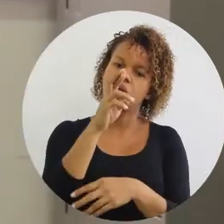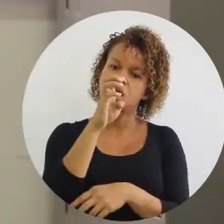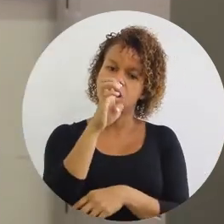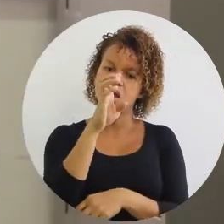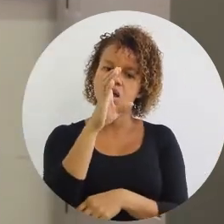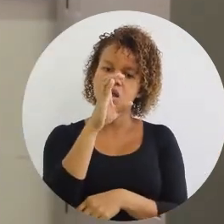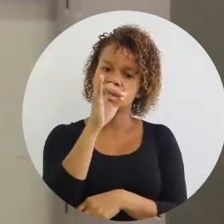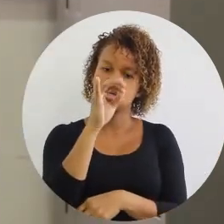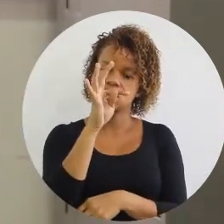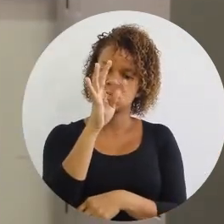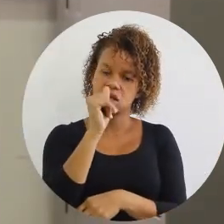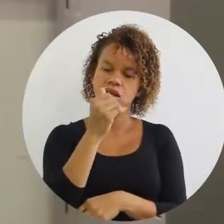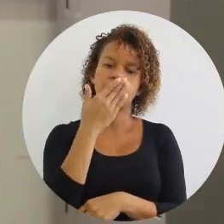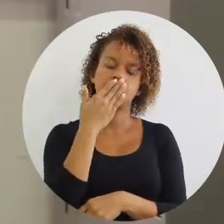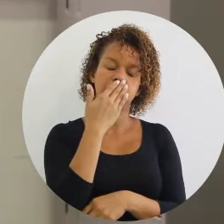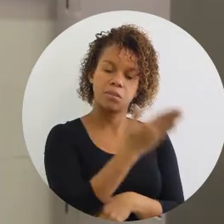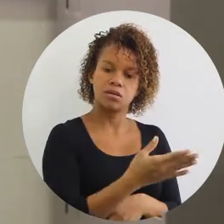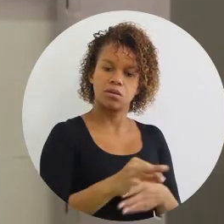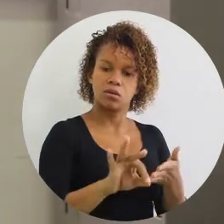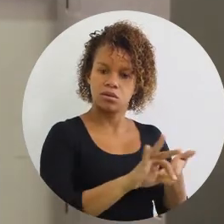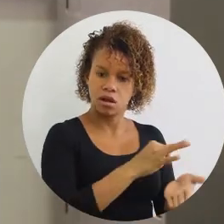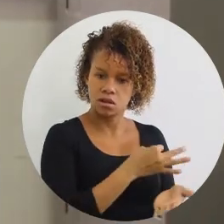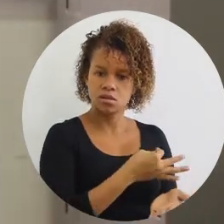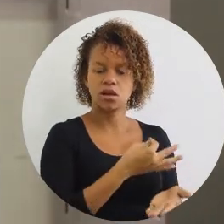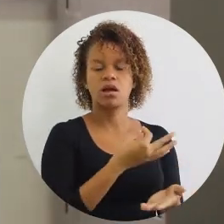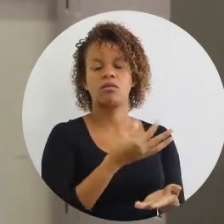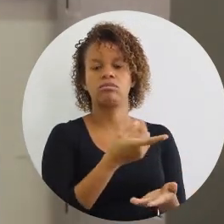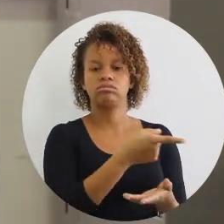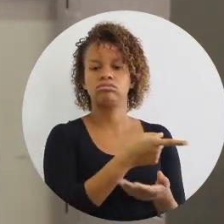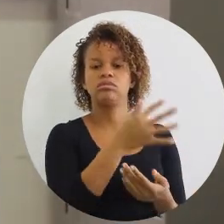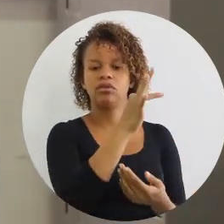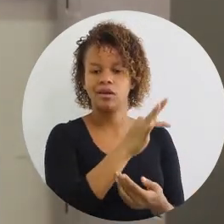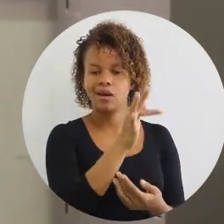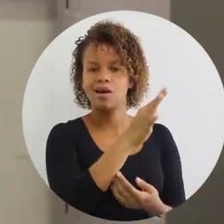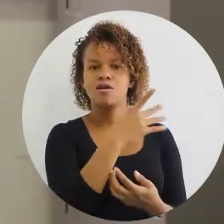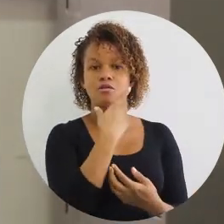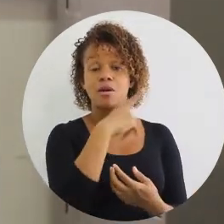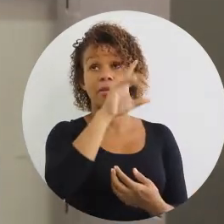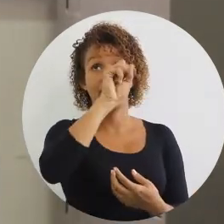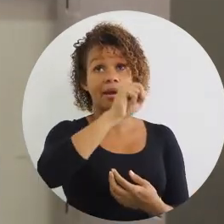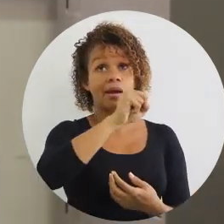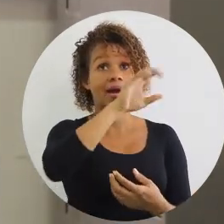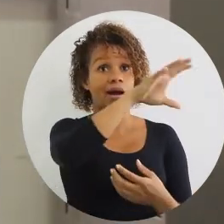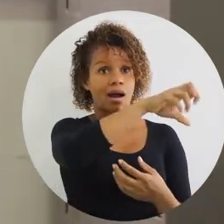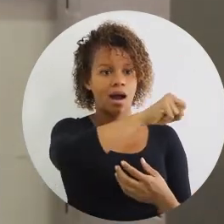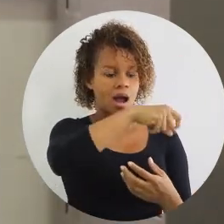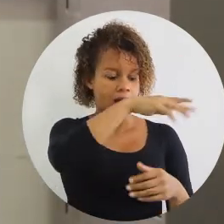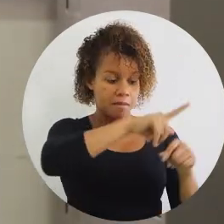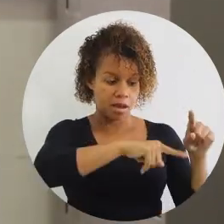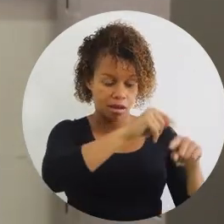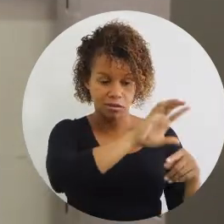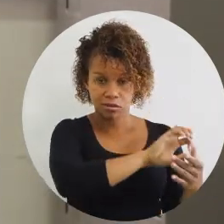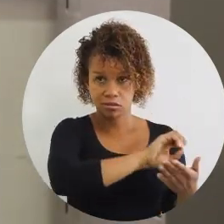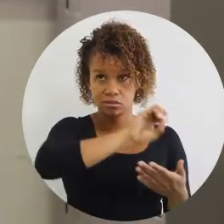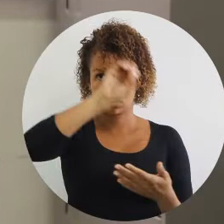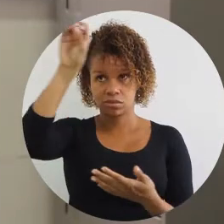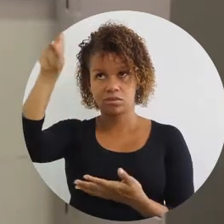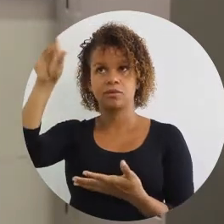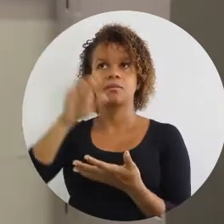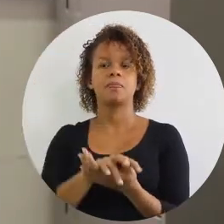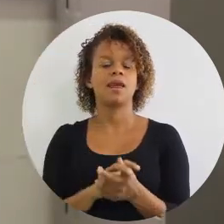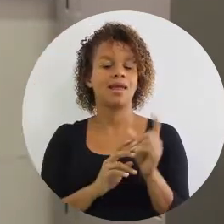à Receita de um regime especial de drawback para importação de determinada mercadoria. E aí,